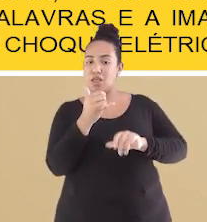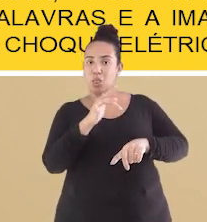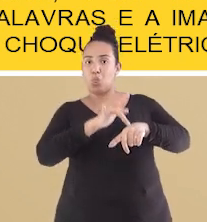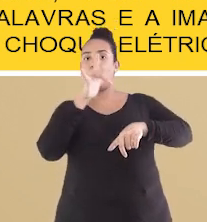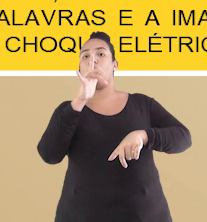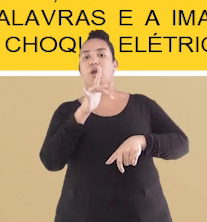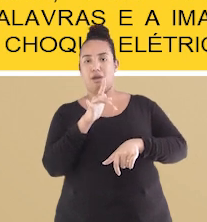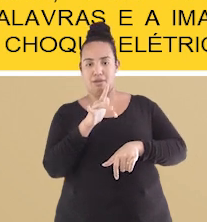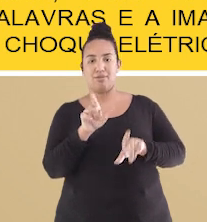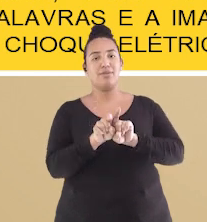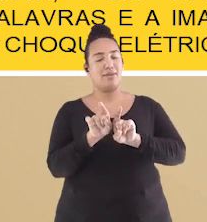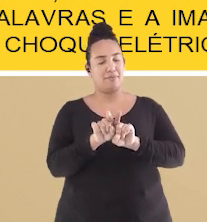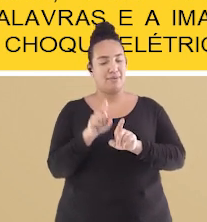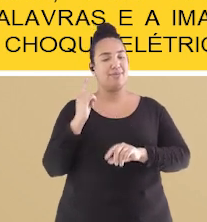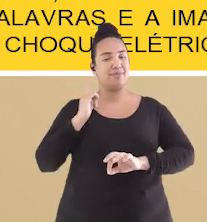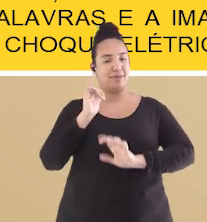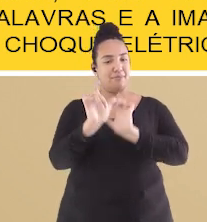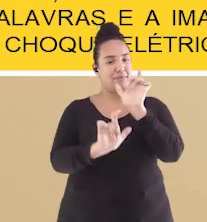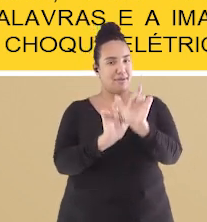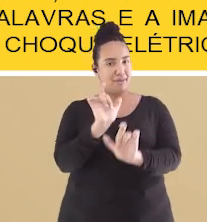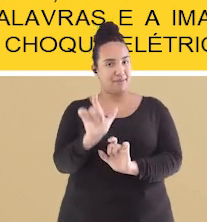e o uso de palavras.